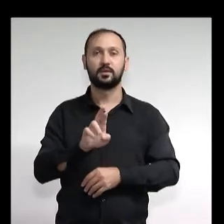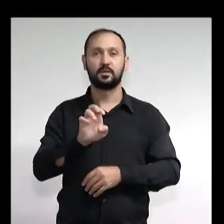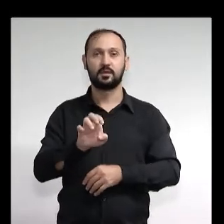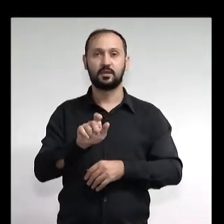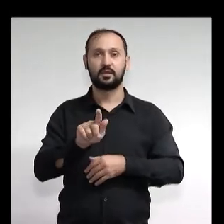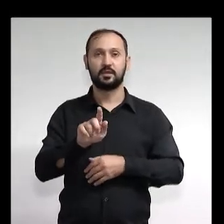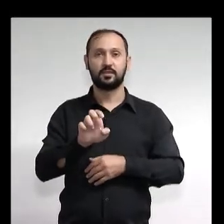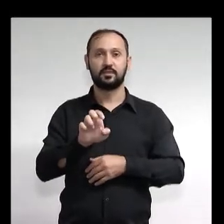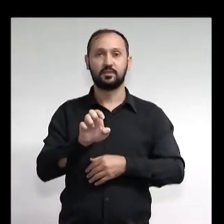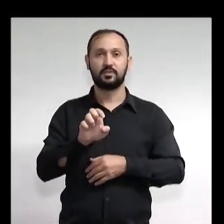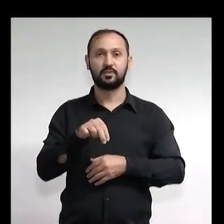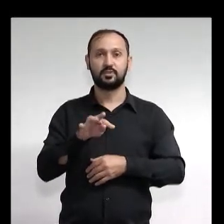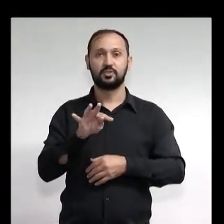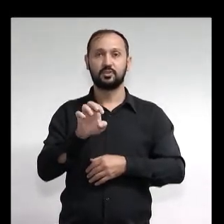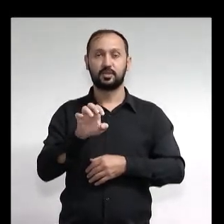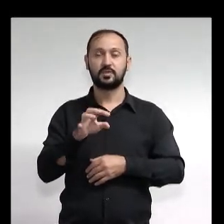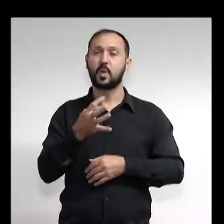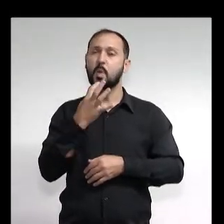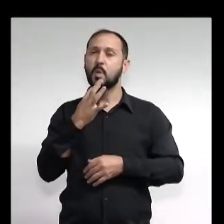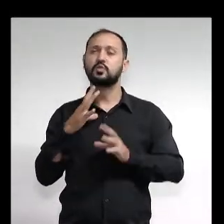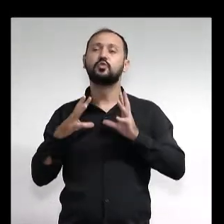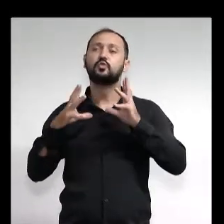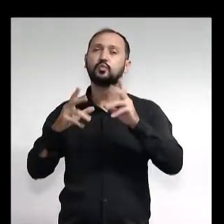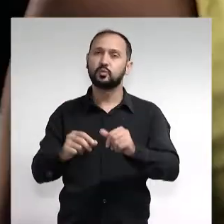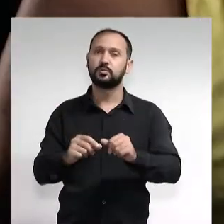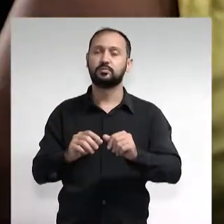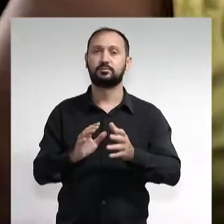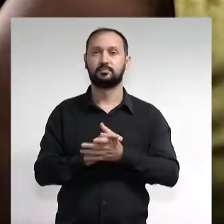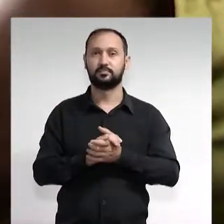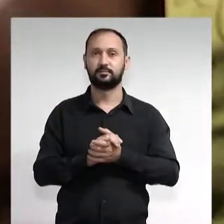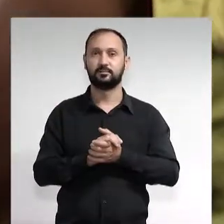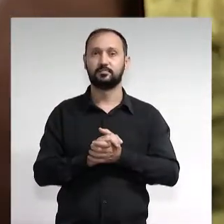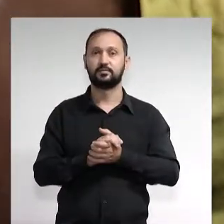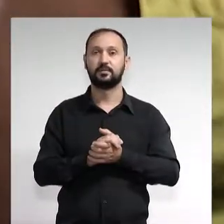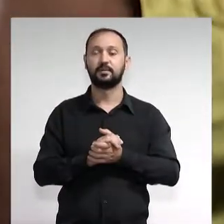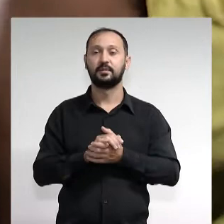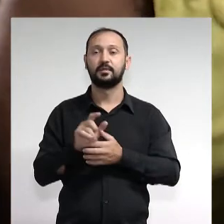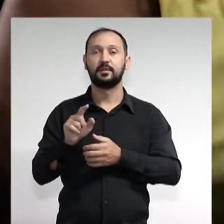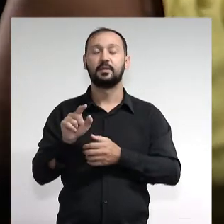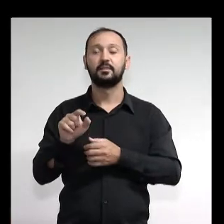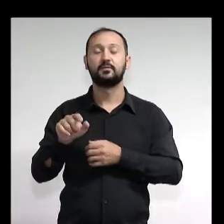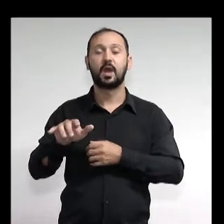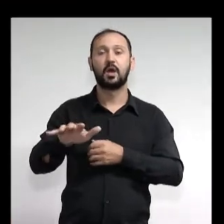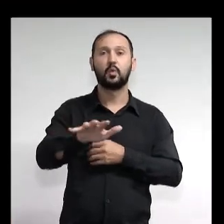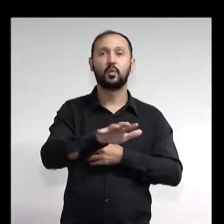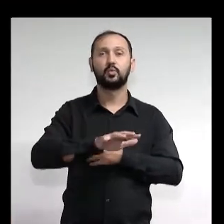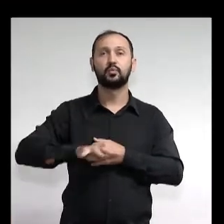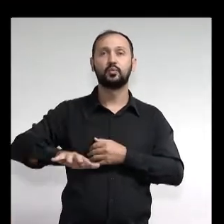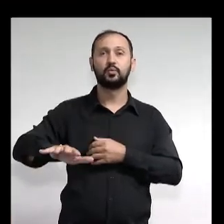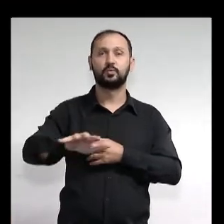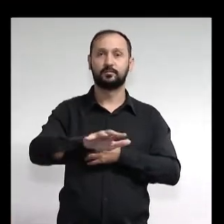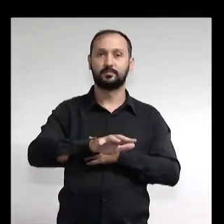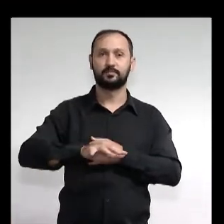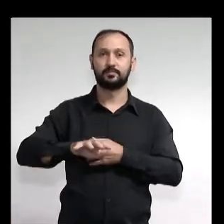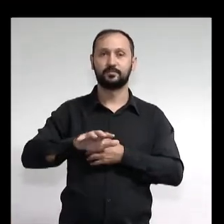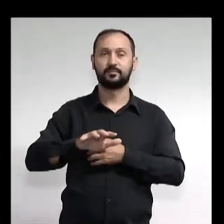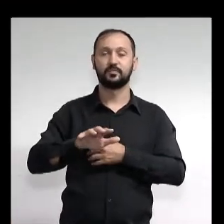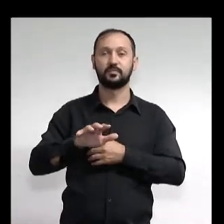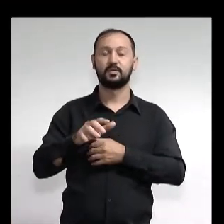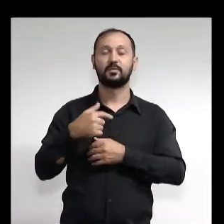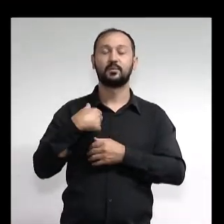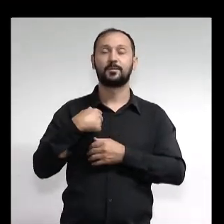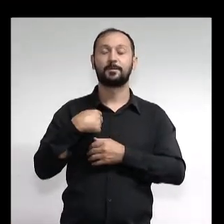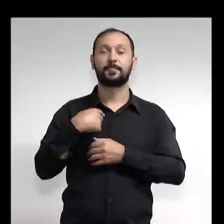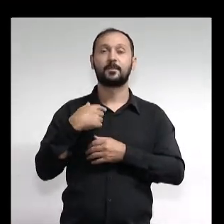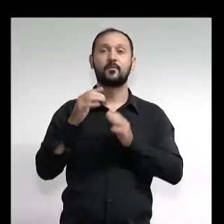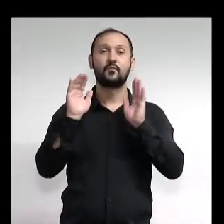responsável, que a gente chama do professor regente. Então, ele conhece todos os alunos, ele não vê o aluno,